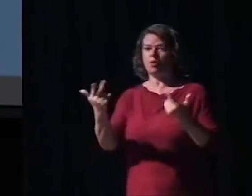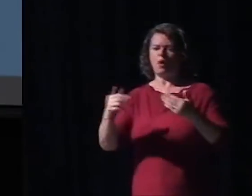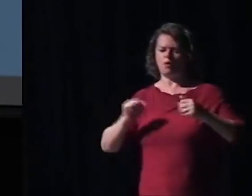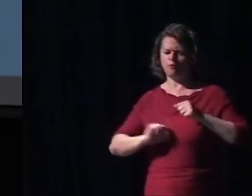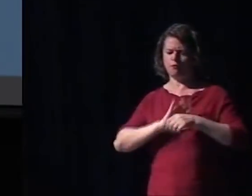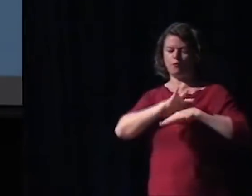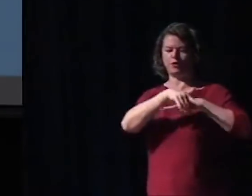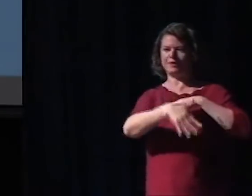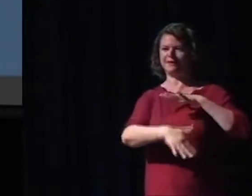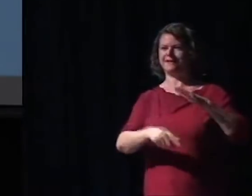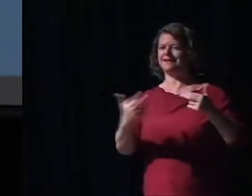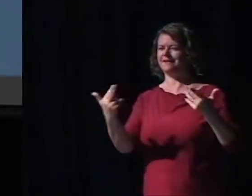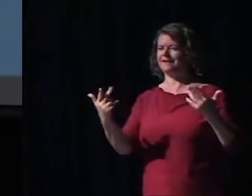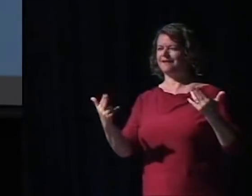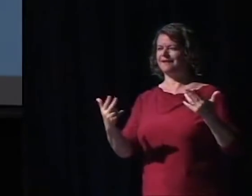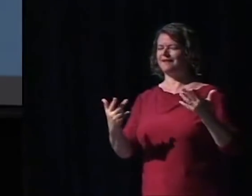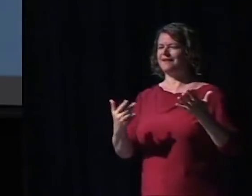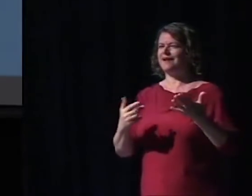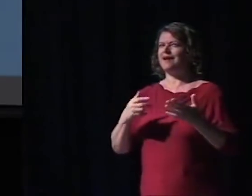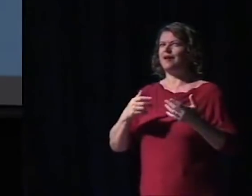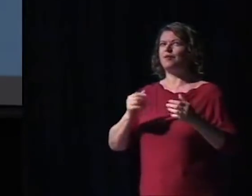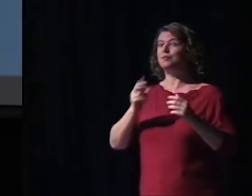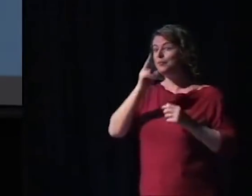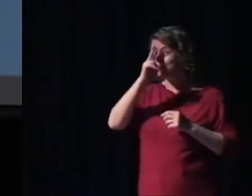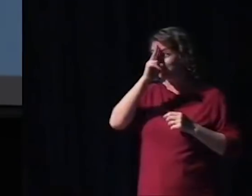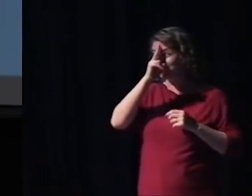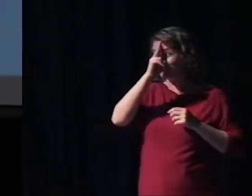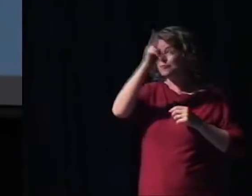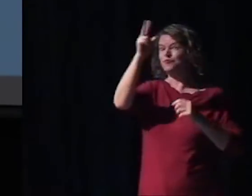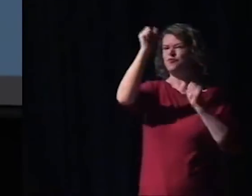vida. Não é a nossa inteligência,